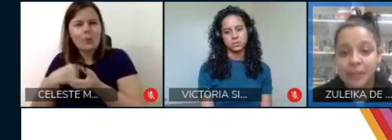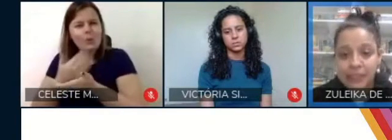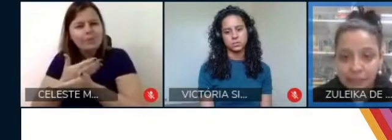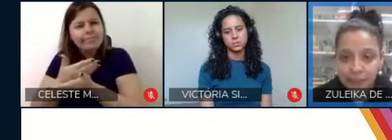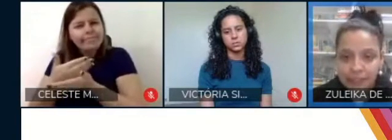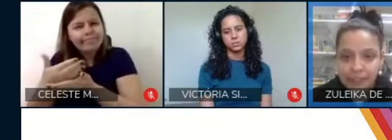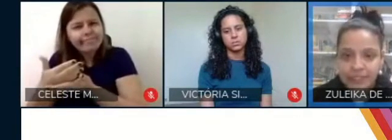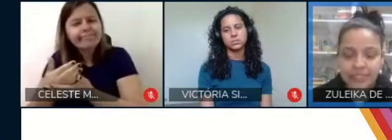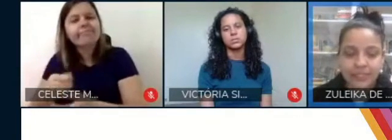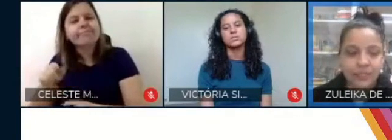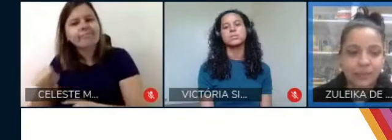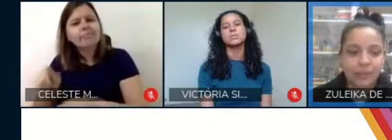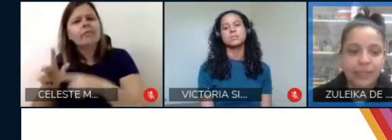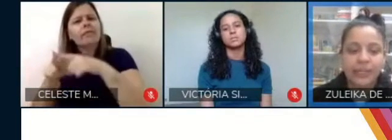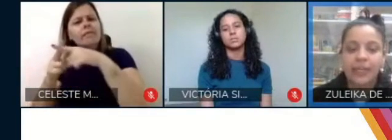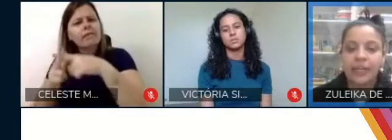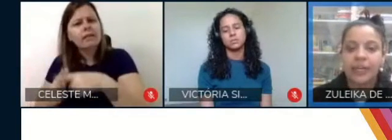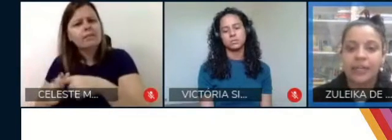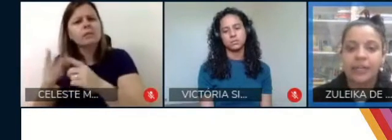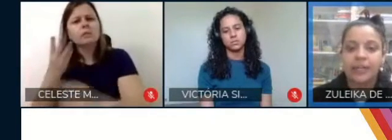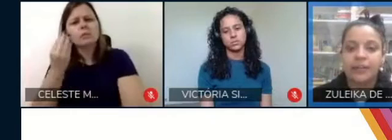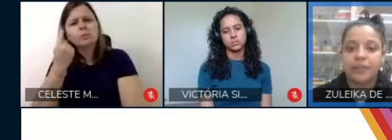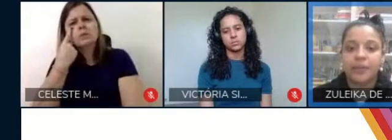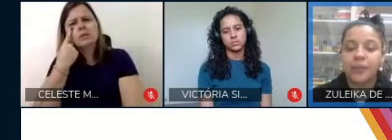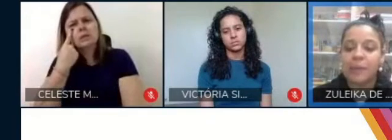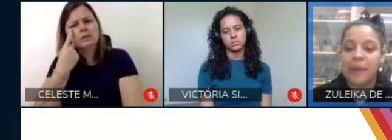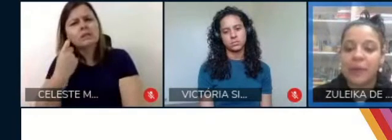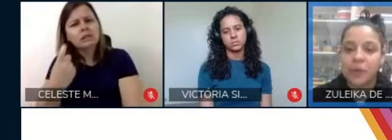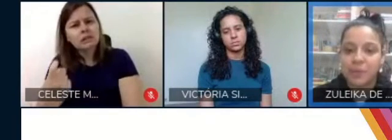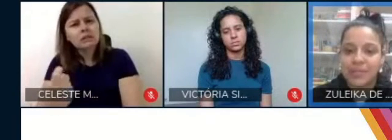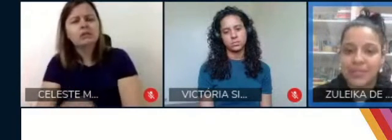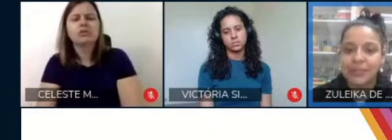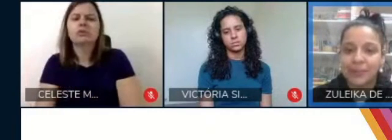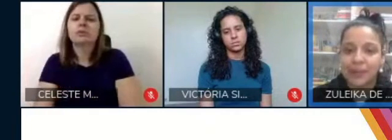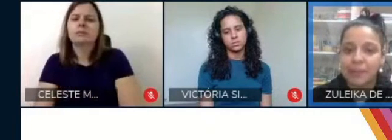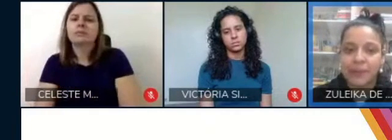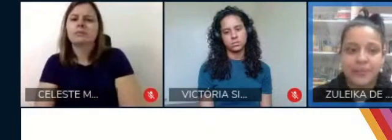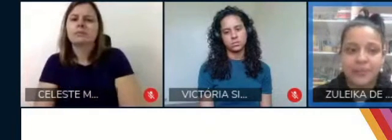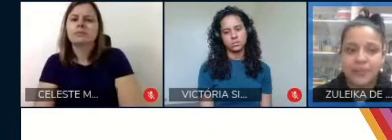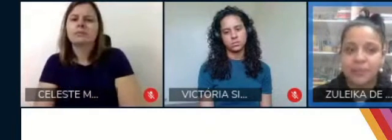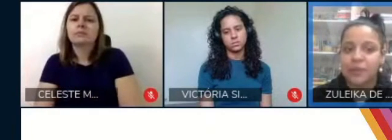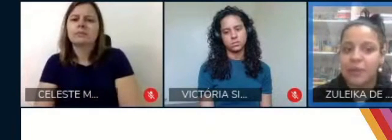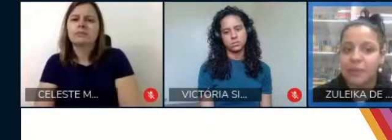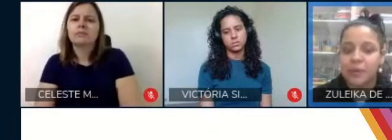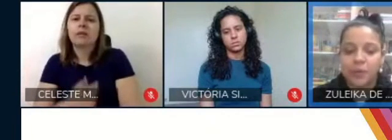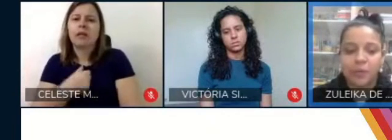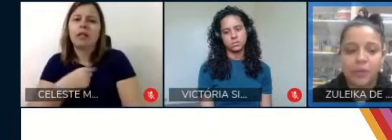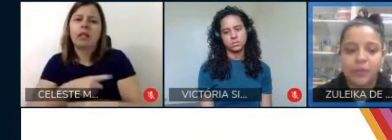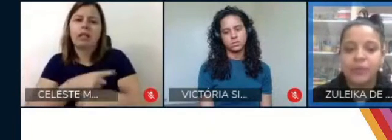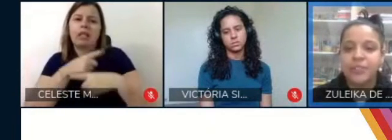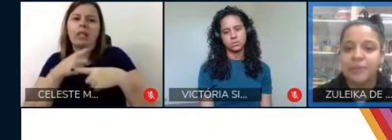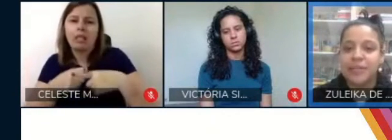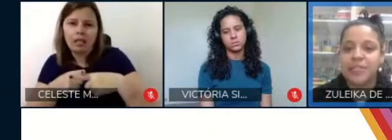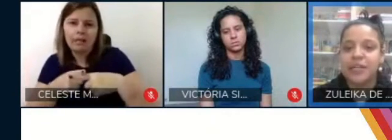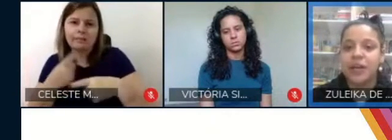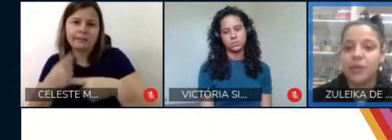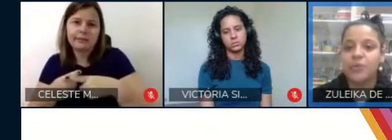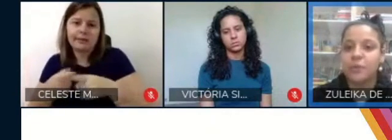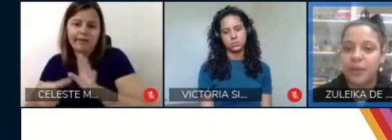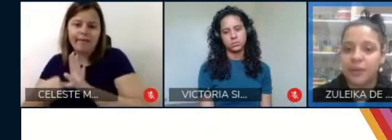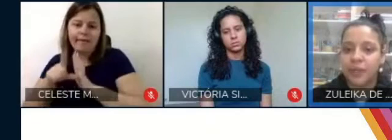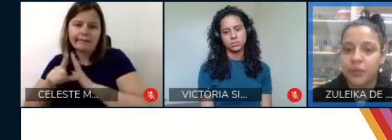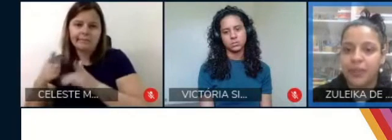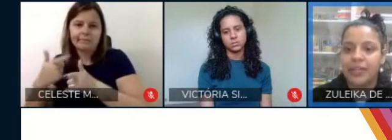que é uma ferramenta que é bem interessante também. Eu não peguei o comecinho, né, por causa do problema com o meu Note,